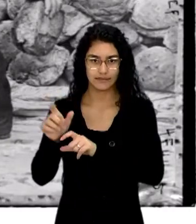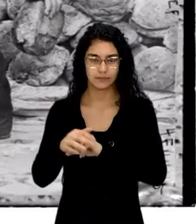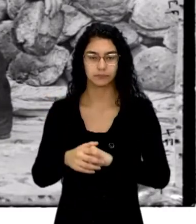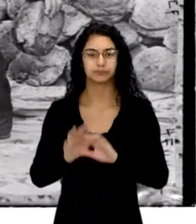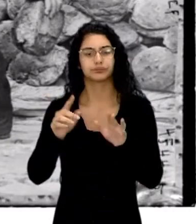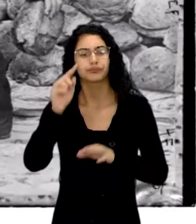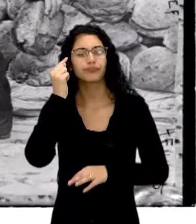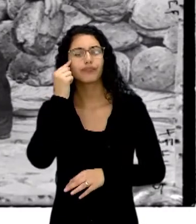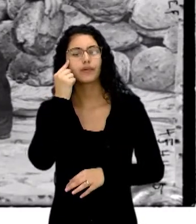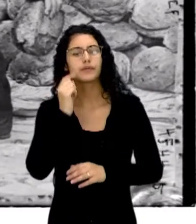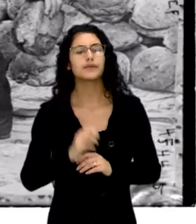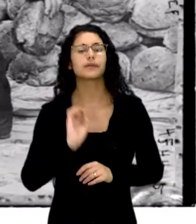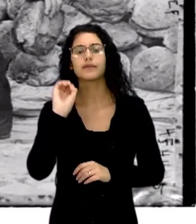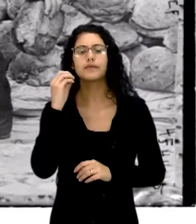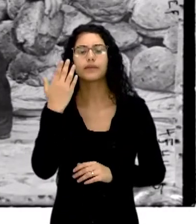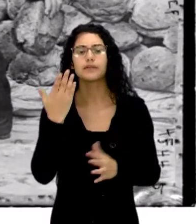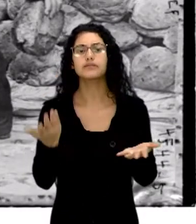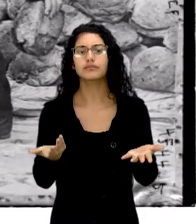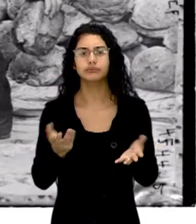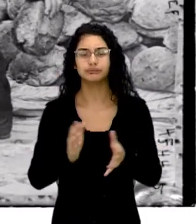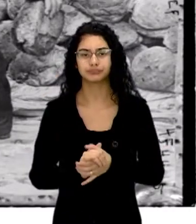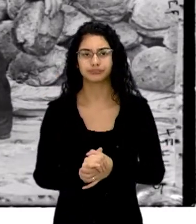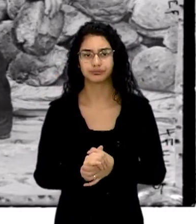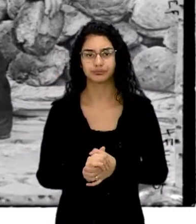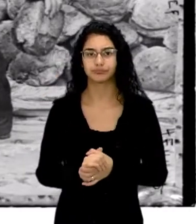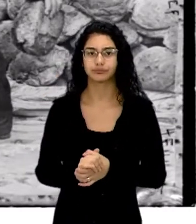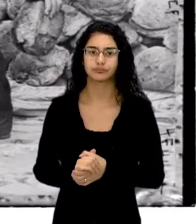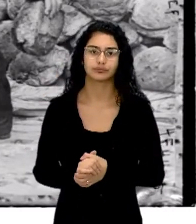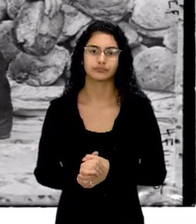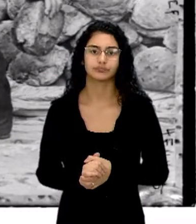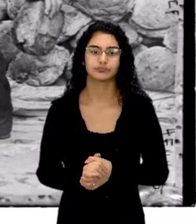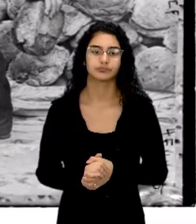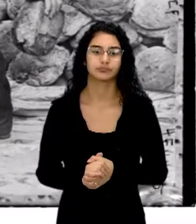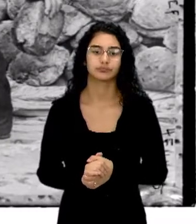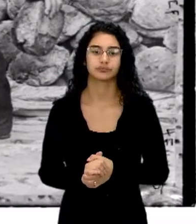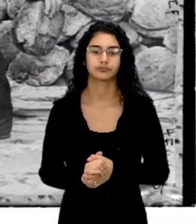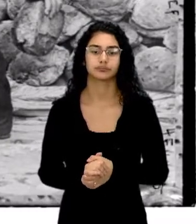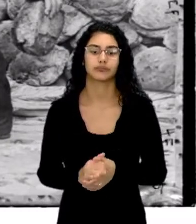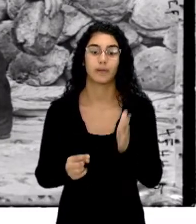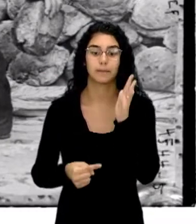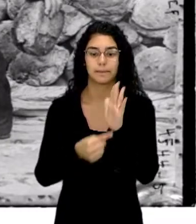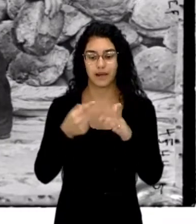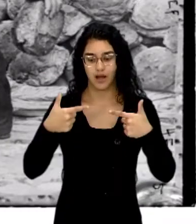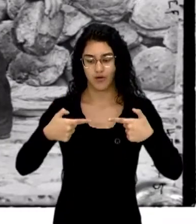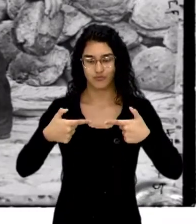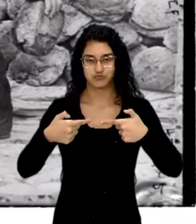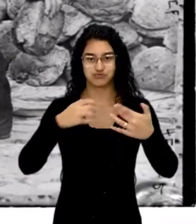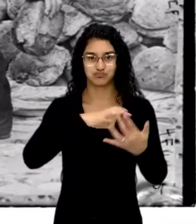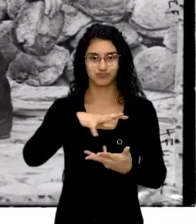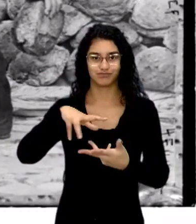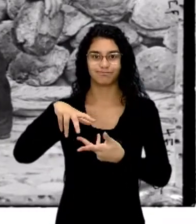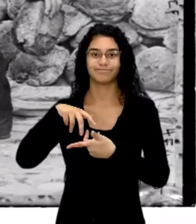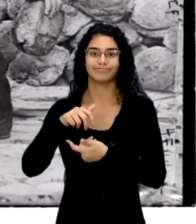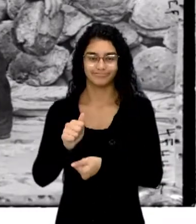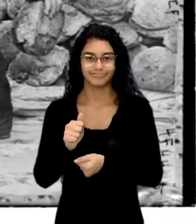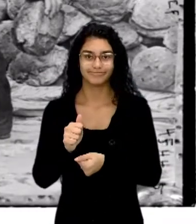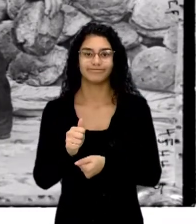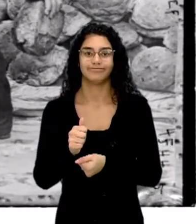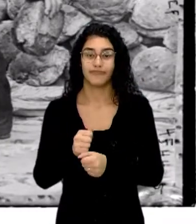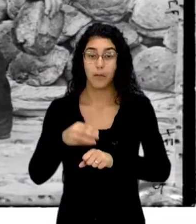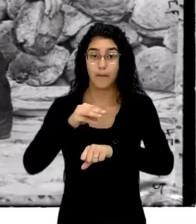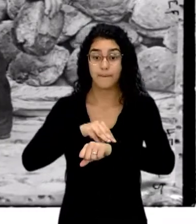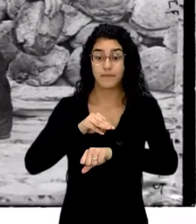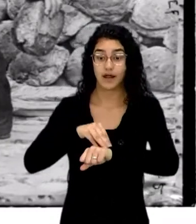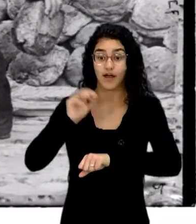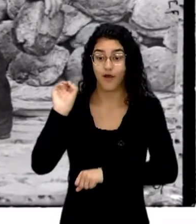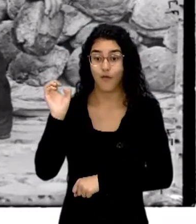Mas pensa um pouquinho aí, o que estava acontecendo nessa época? Pois é, Primeira Guerra Mundial. Então, esse momento aqui